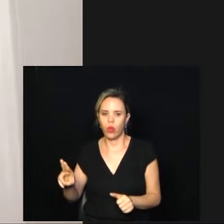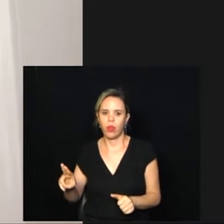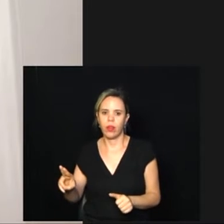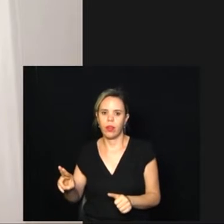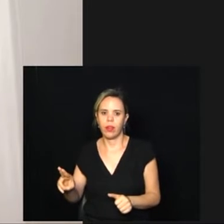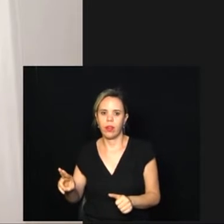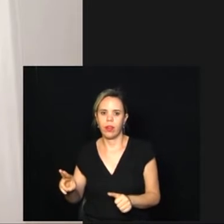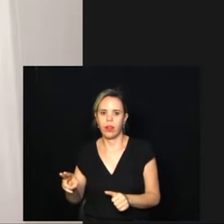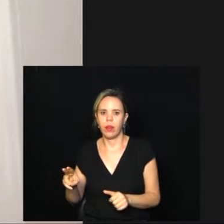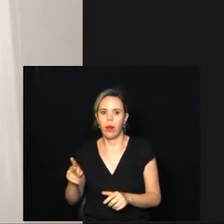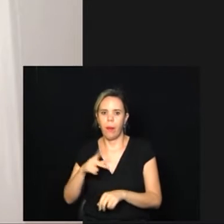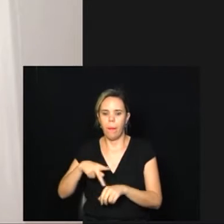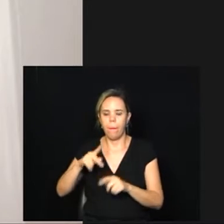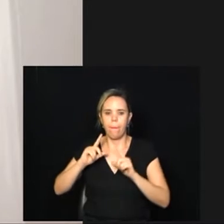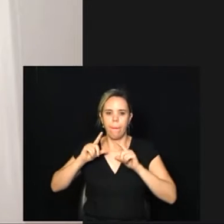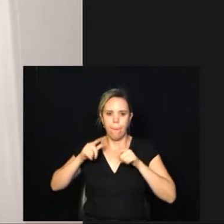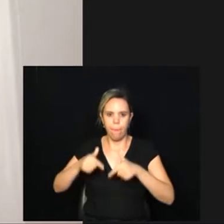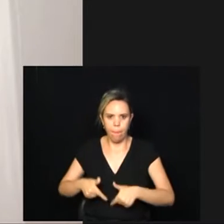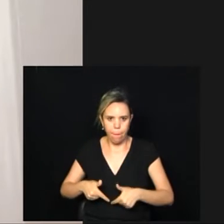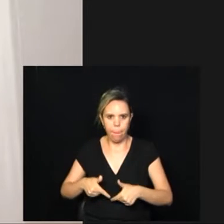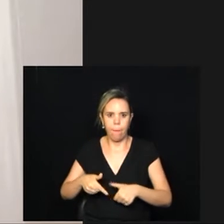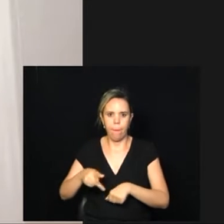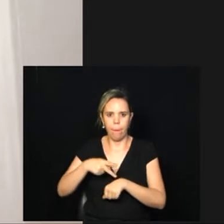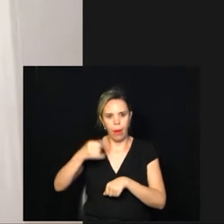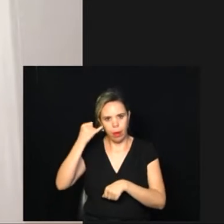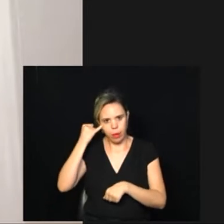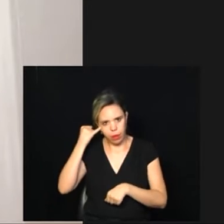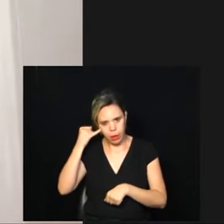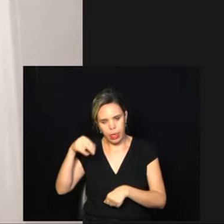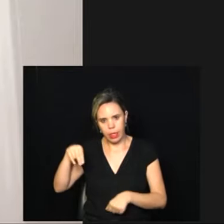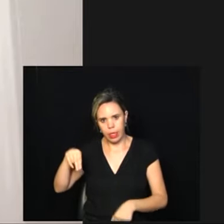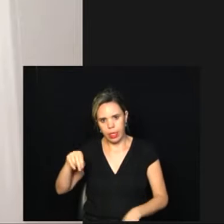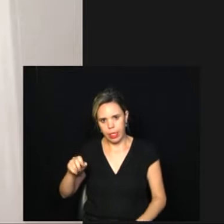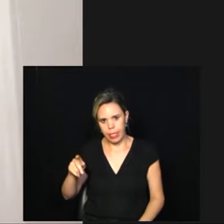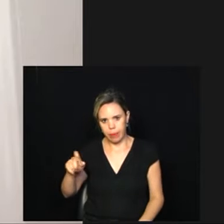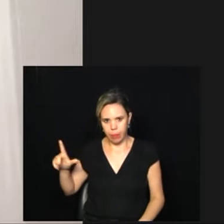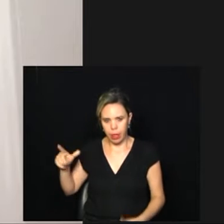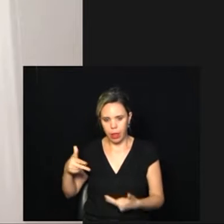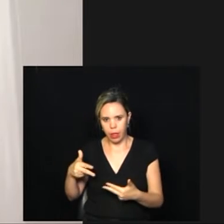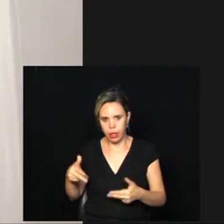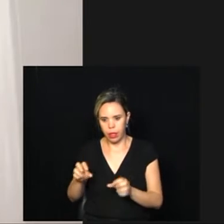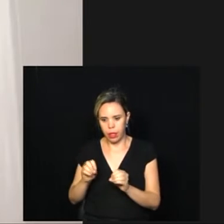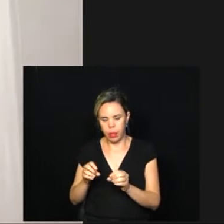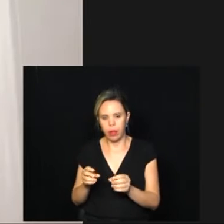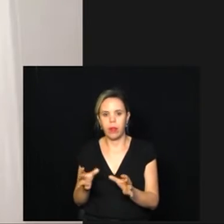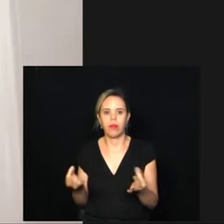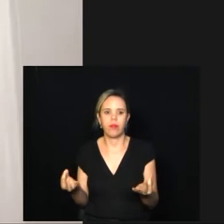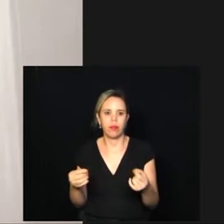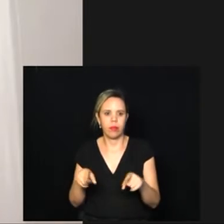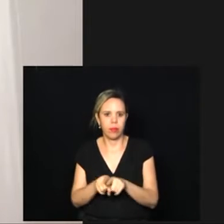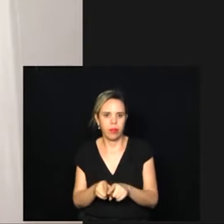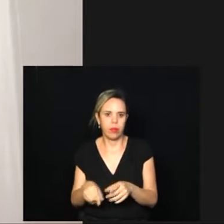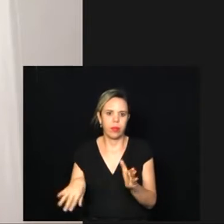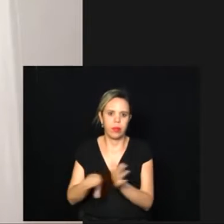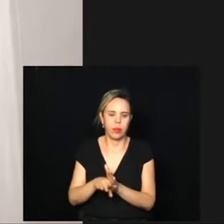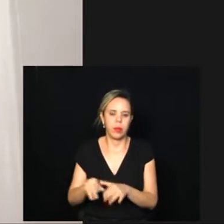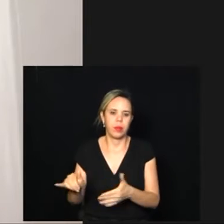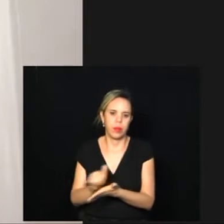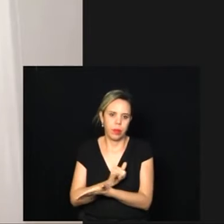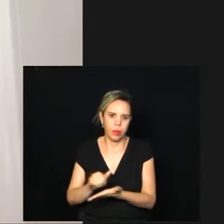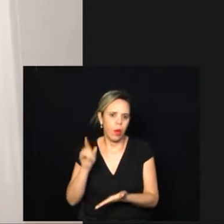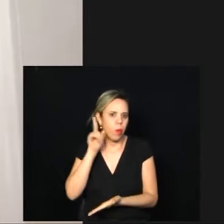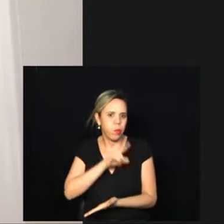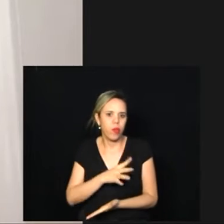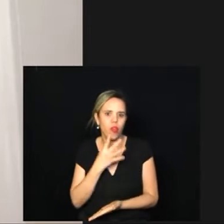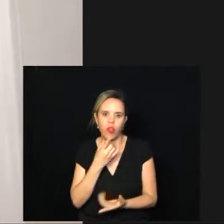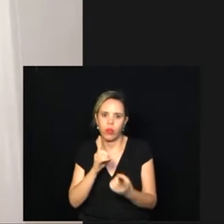em Israel, na Palestina, para o Japão, fui para o Nepal ensinar tsurus para pequenos monges e me trouxe até aqui em Nova York, onde eu conheci o